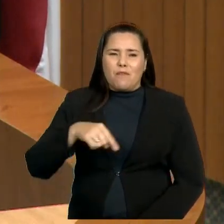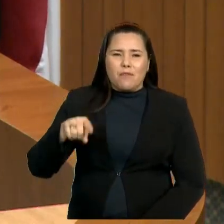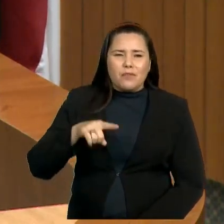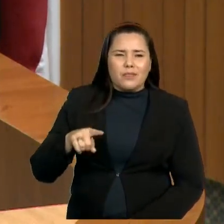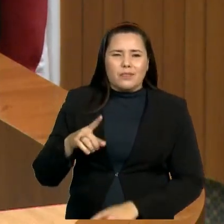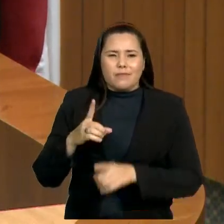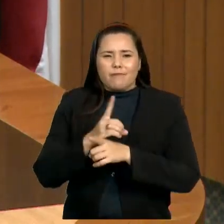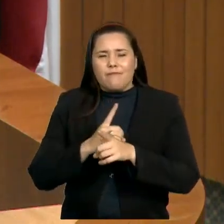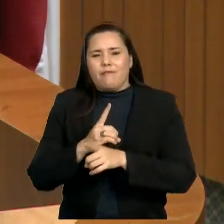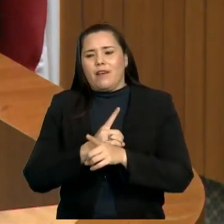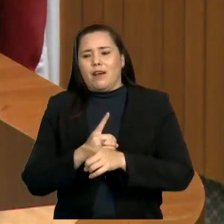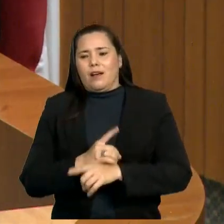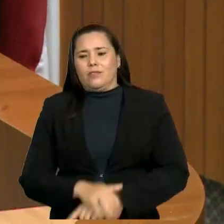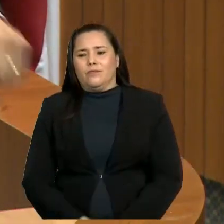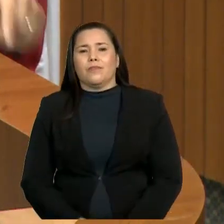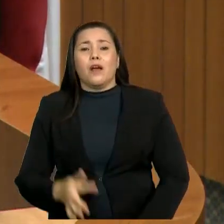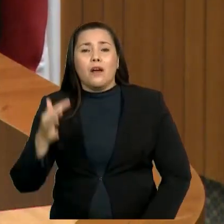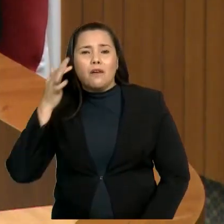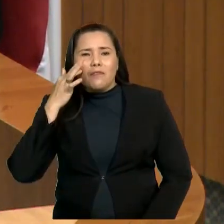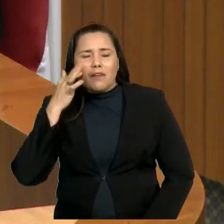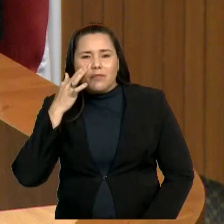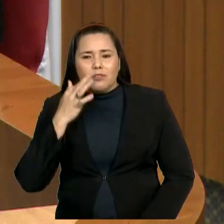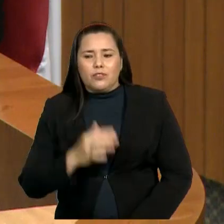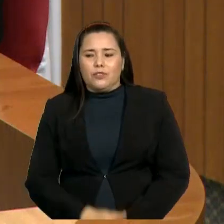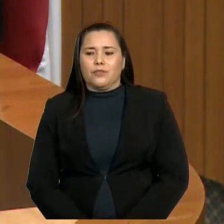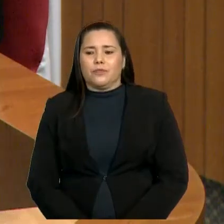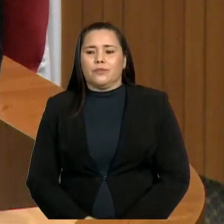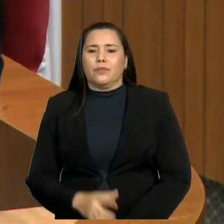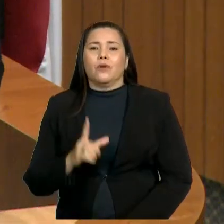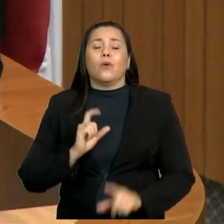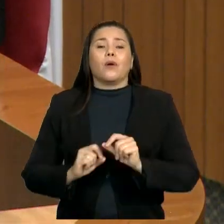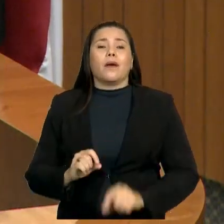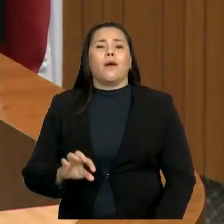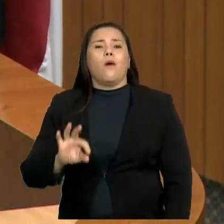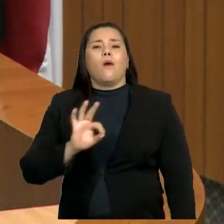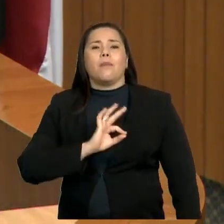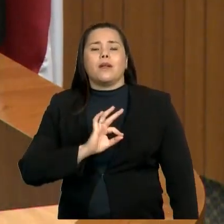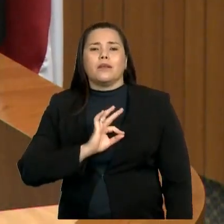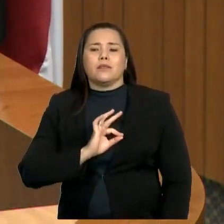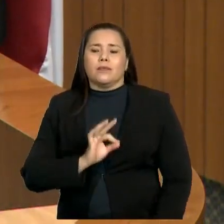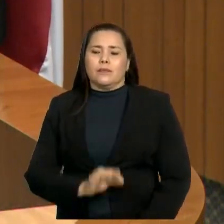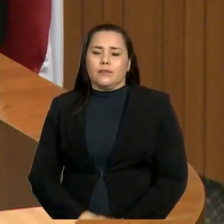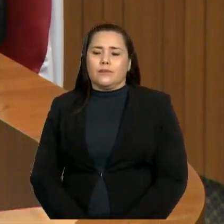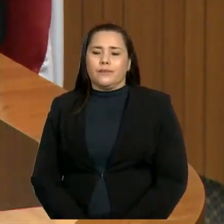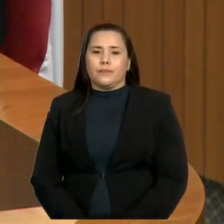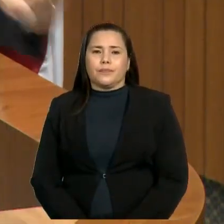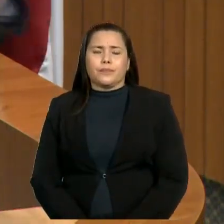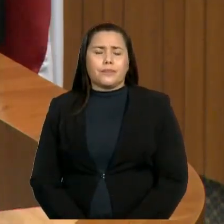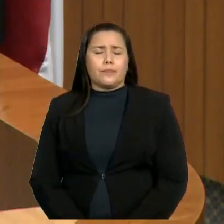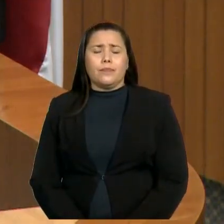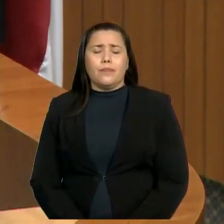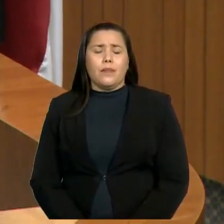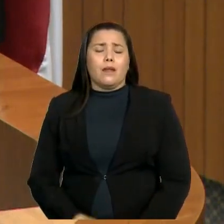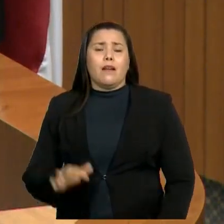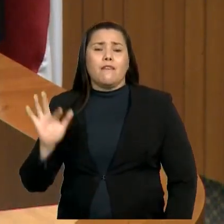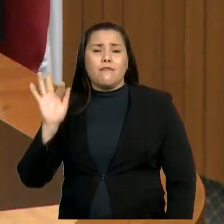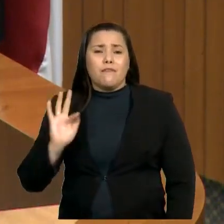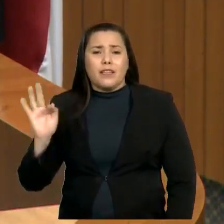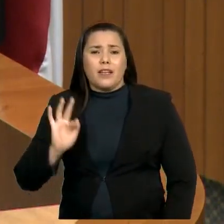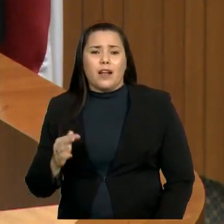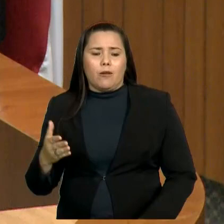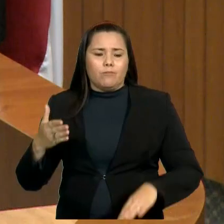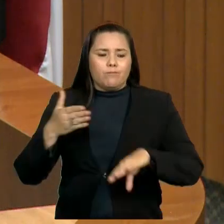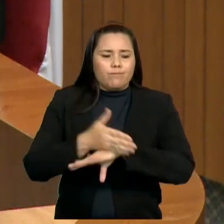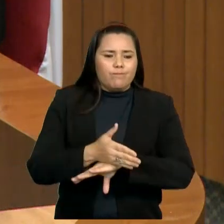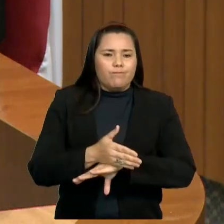Flávio Dino teve várias operações da polícia federal no governo Dele quem não lembra da operação